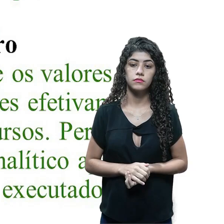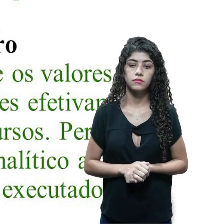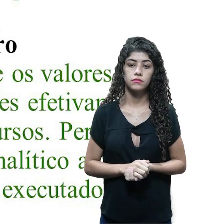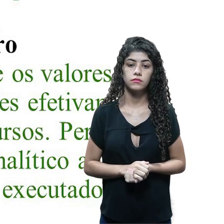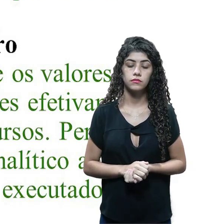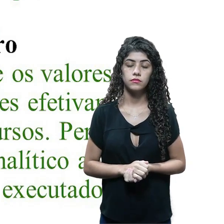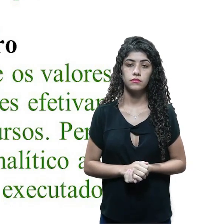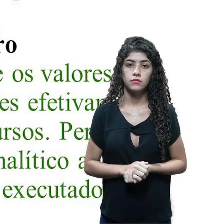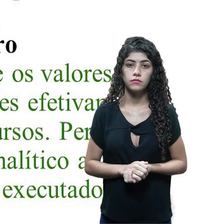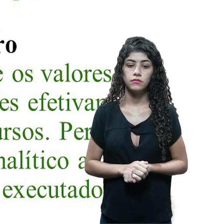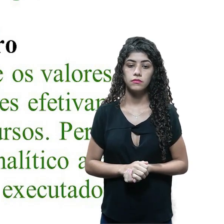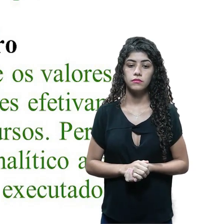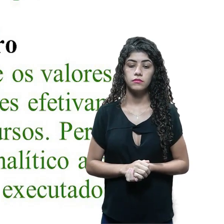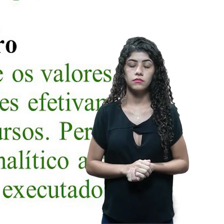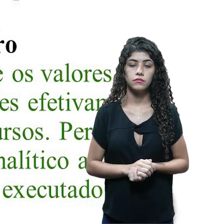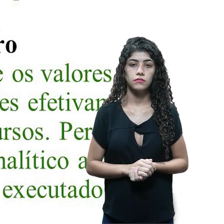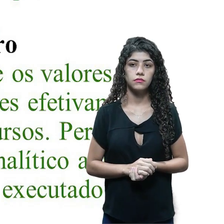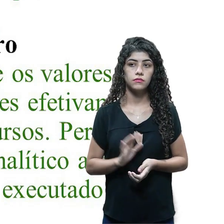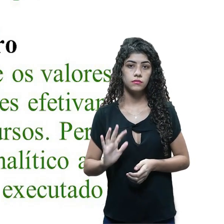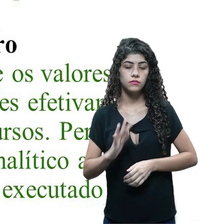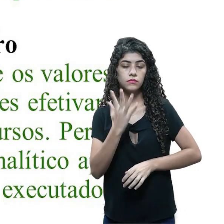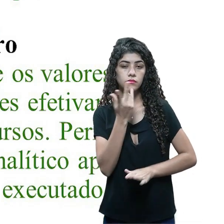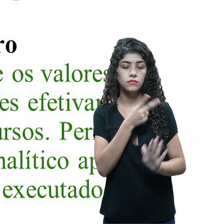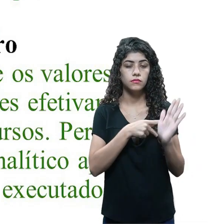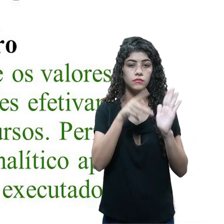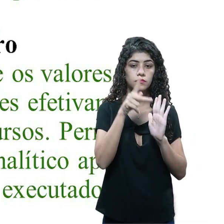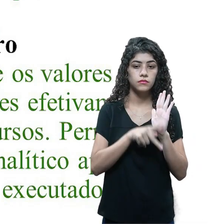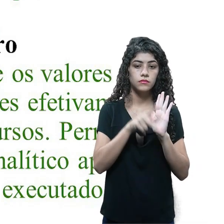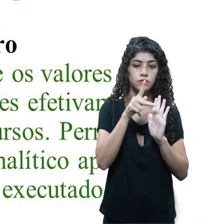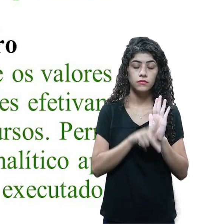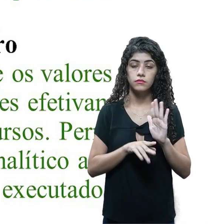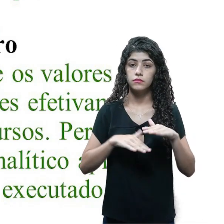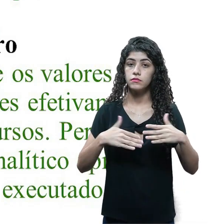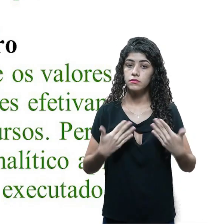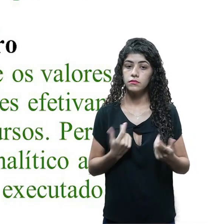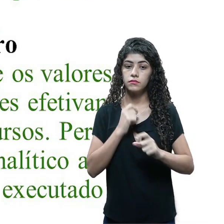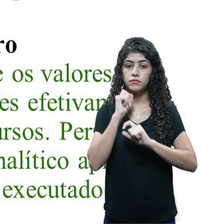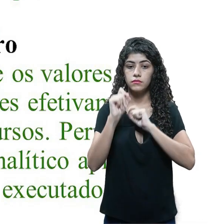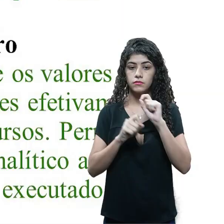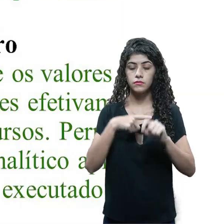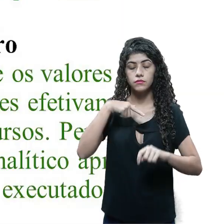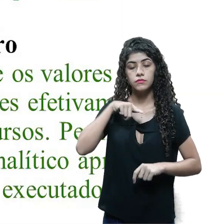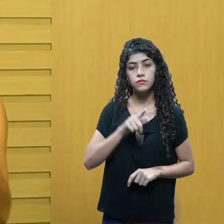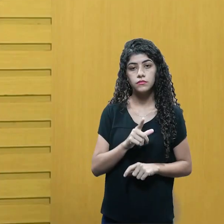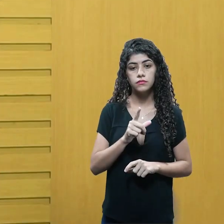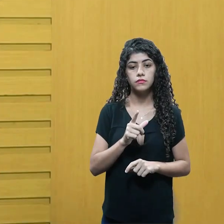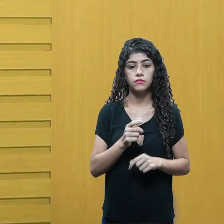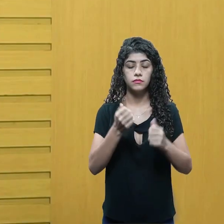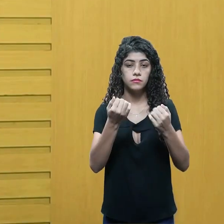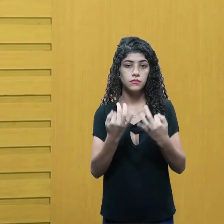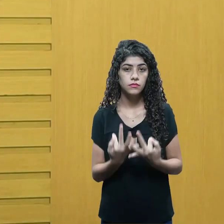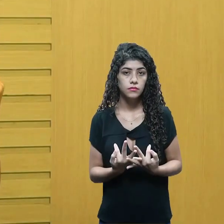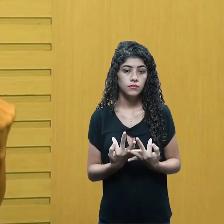orçamento analítico aprovado junto à Ancine e o orçamento efetivamente executado pelo projeto. Ou seja, se você